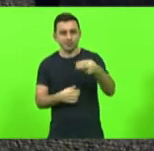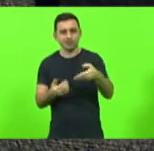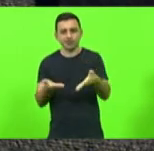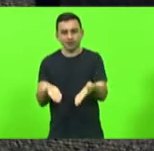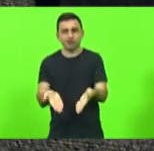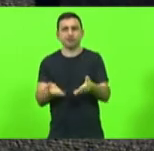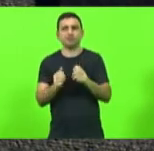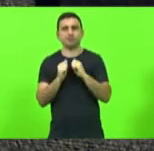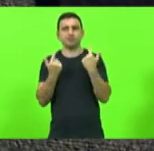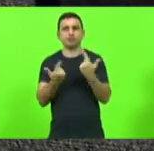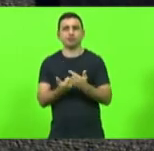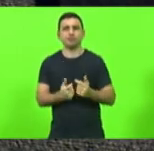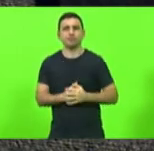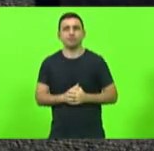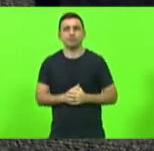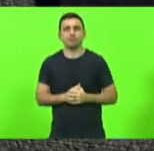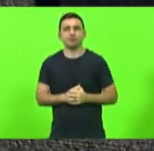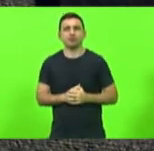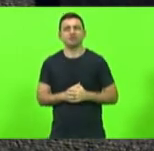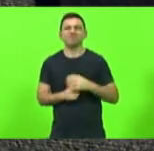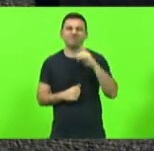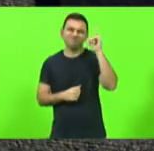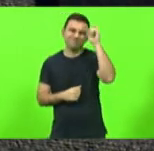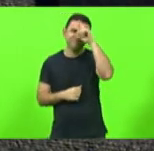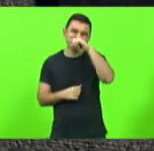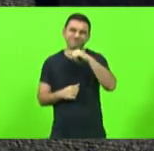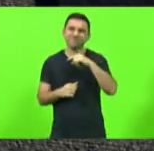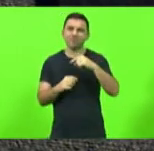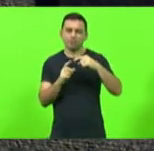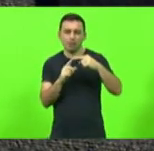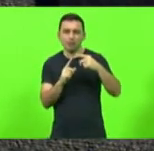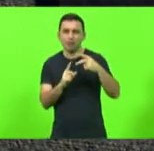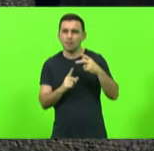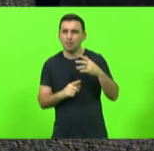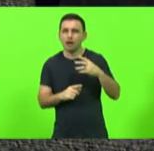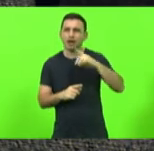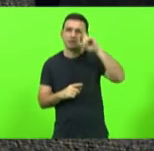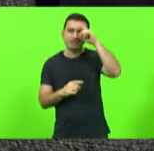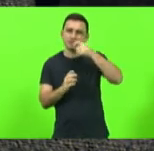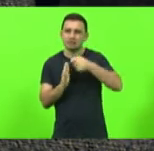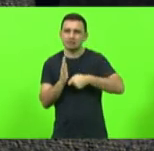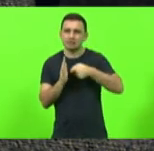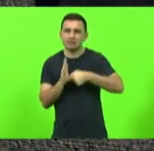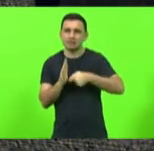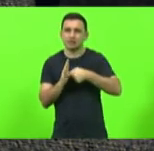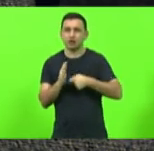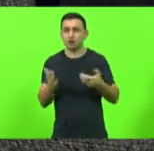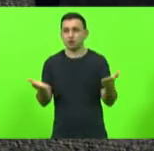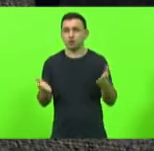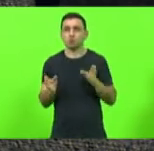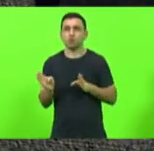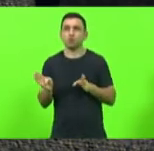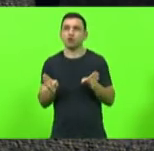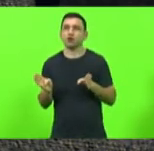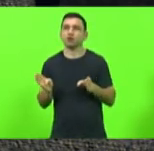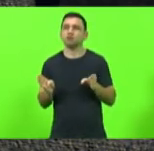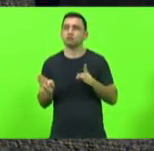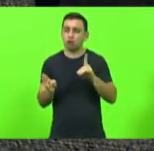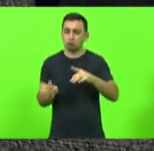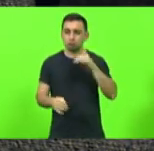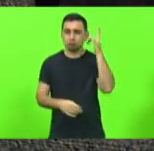Dentro das dificuldades de fazer a luta, né, dentro das pedras, do caminho, esse momento, para nós, é uma